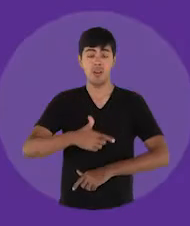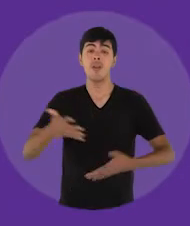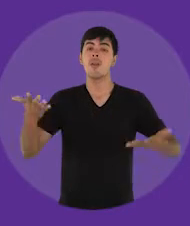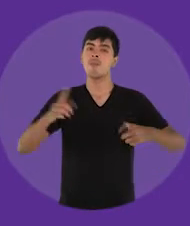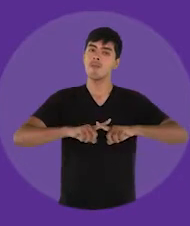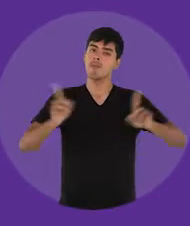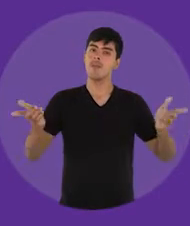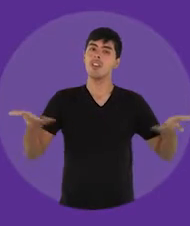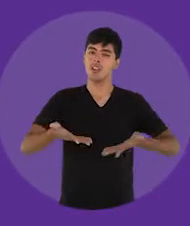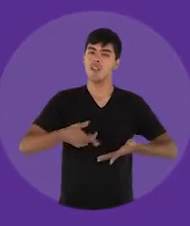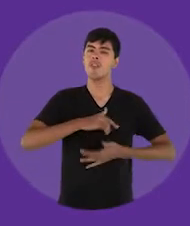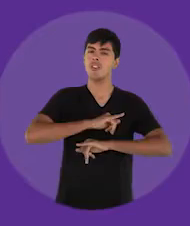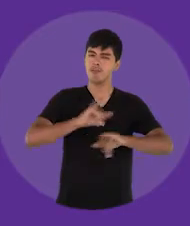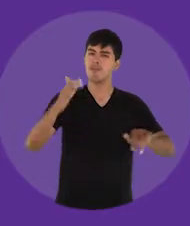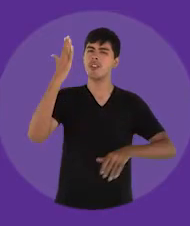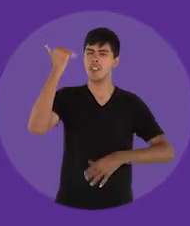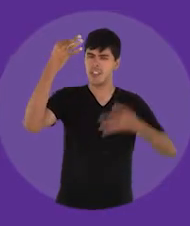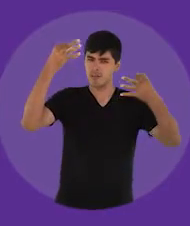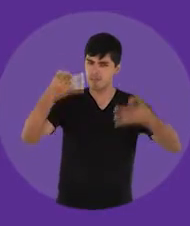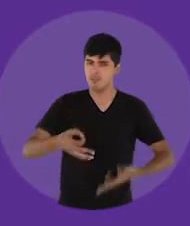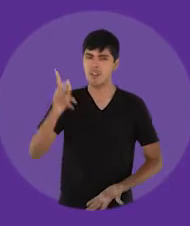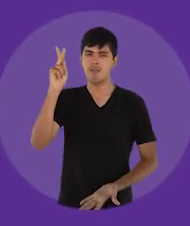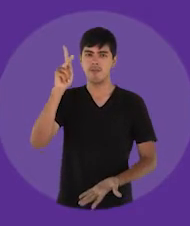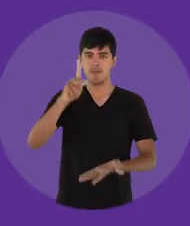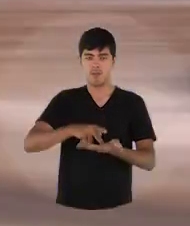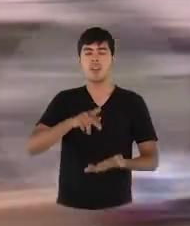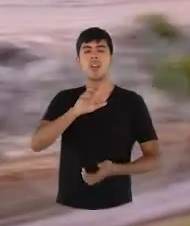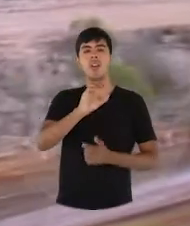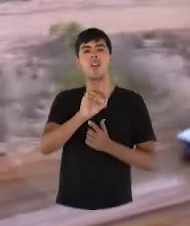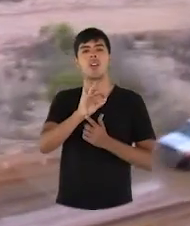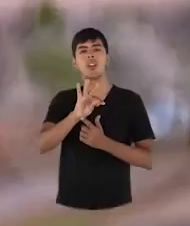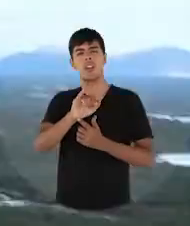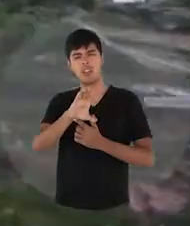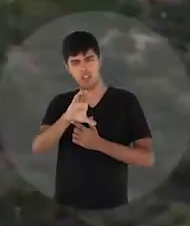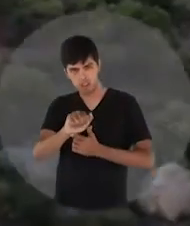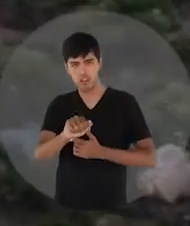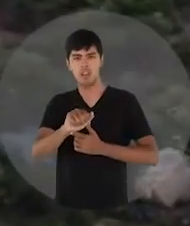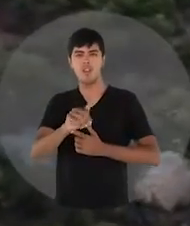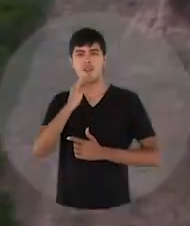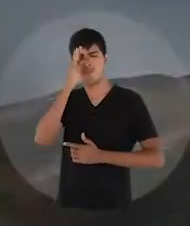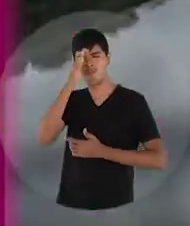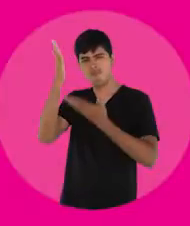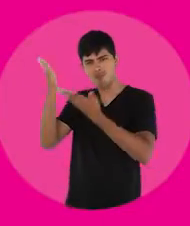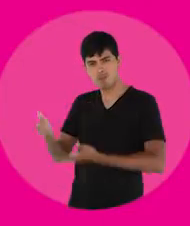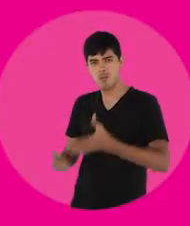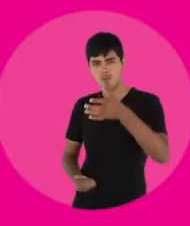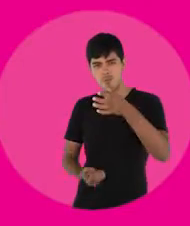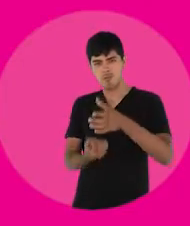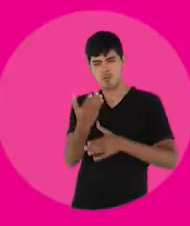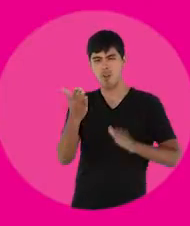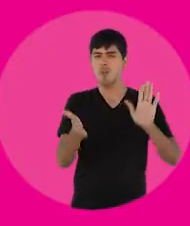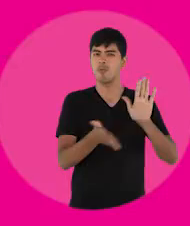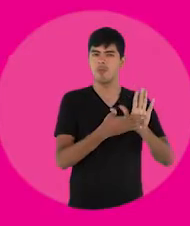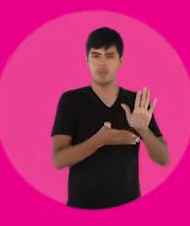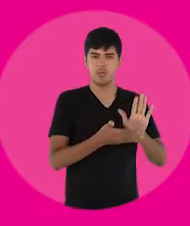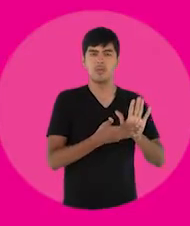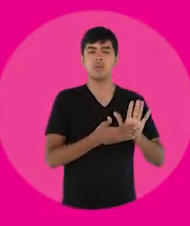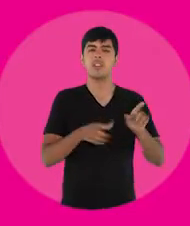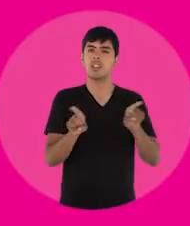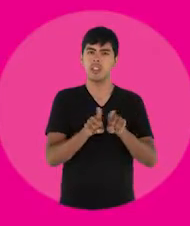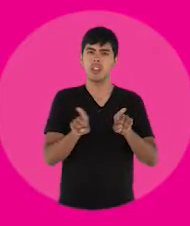TVs, mas agora você vai saber. A barragem de Oiticica. A Rosa tirou